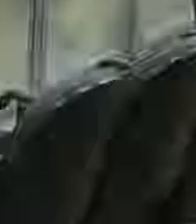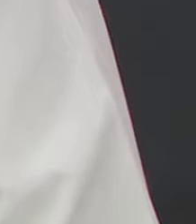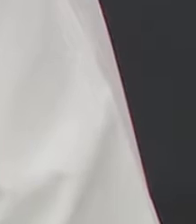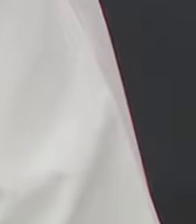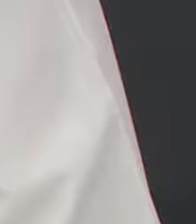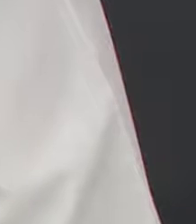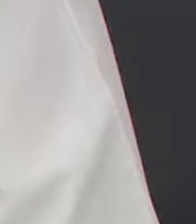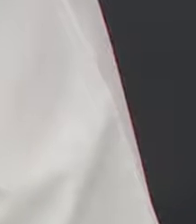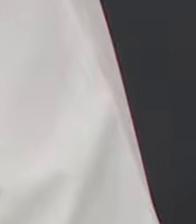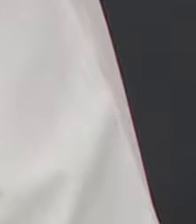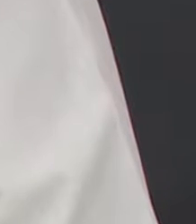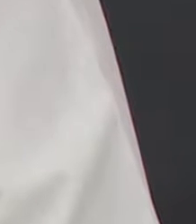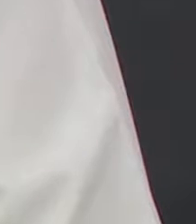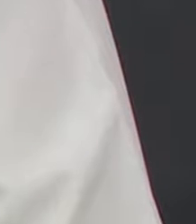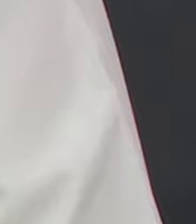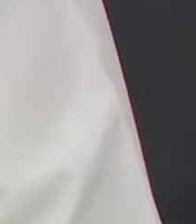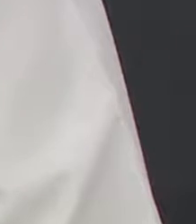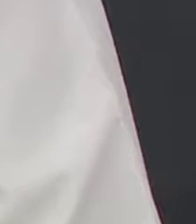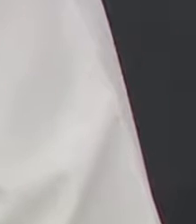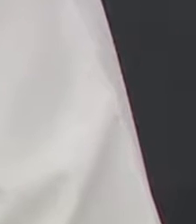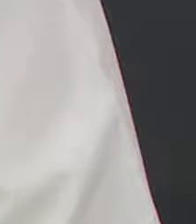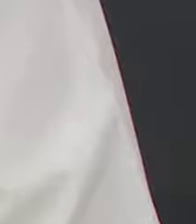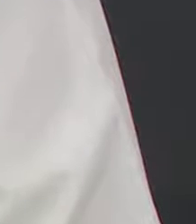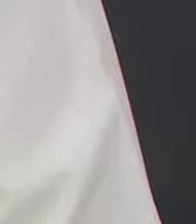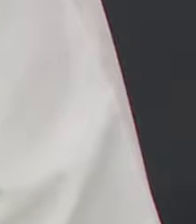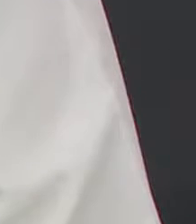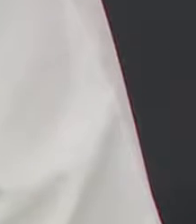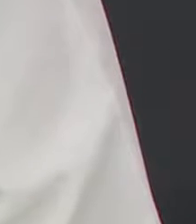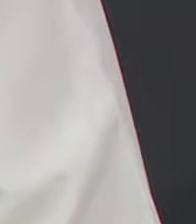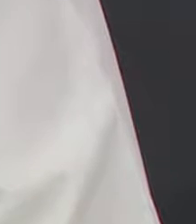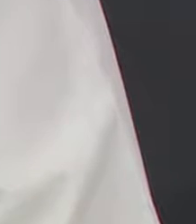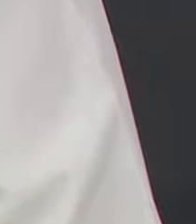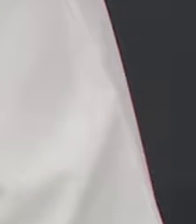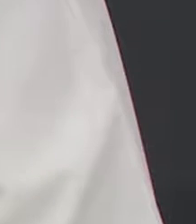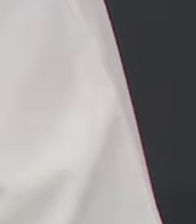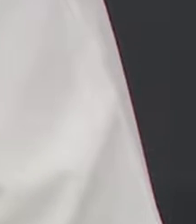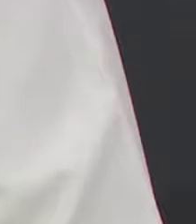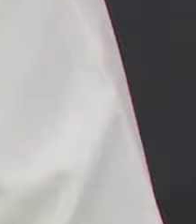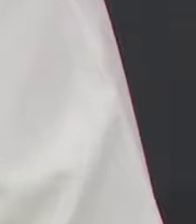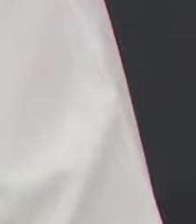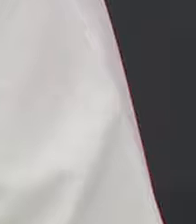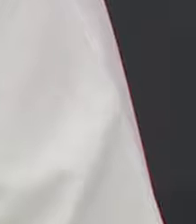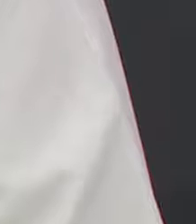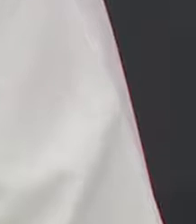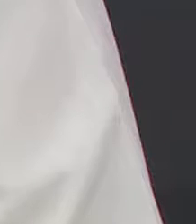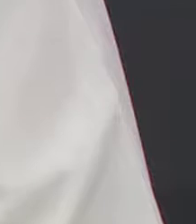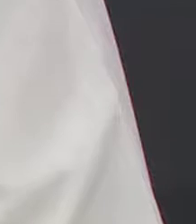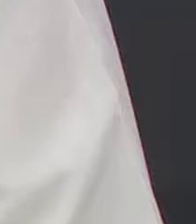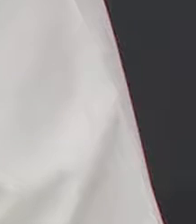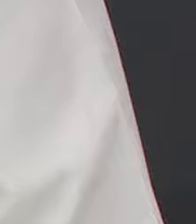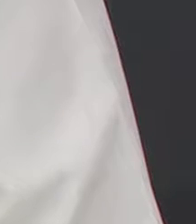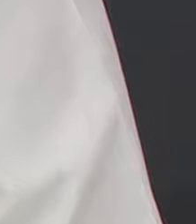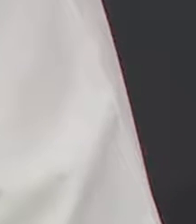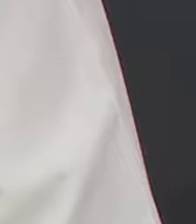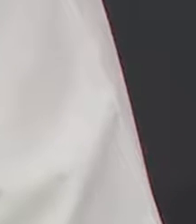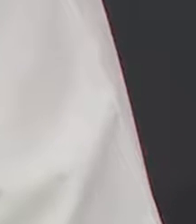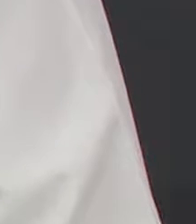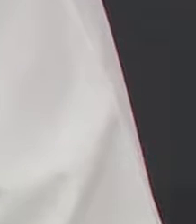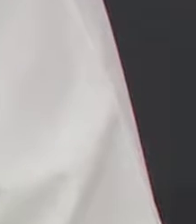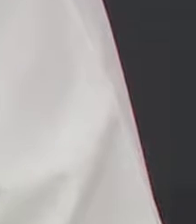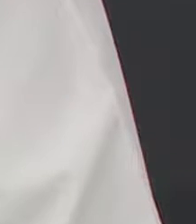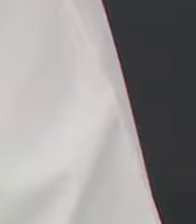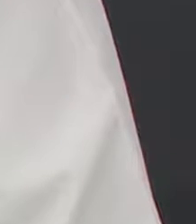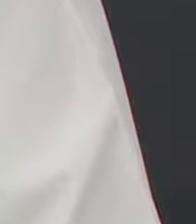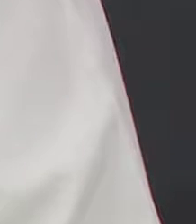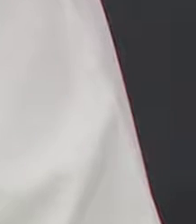Tivemos uma emenda número 1 a esse projeto de lei complementar, emenda aditiva. Renumera a redação do parágrafo único como